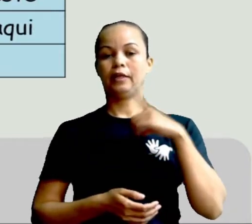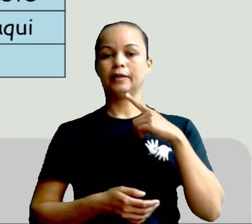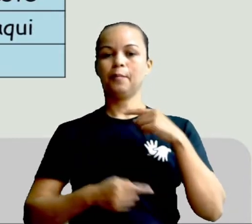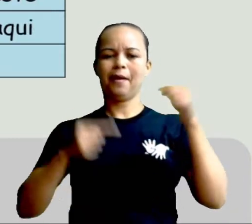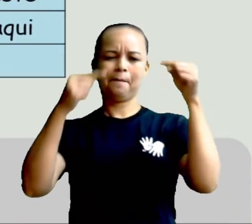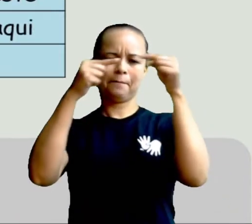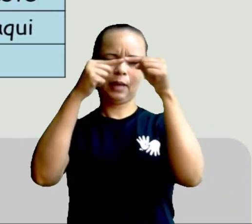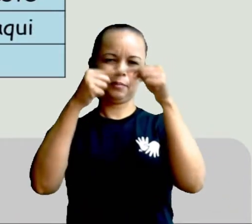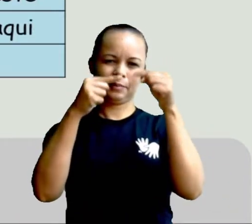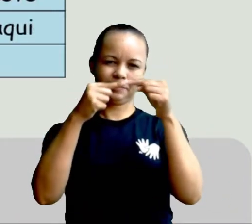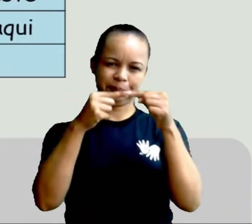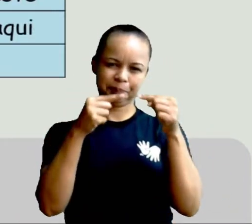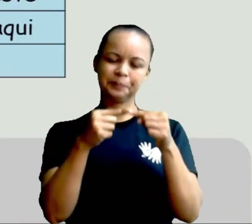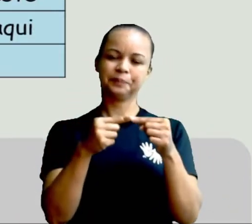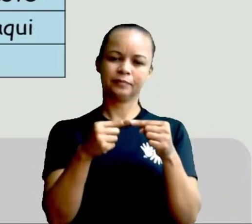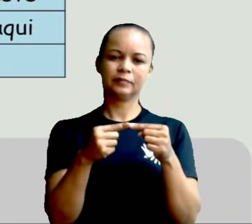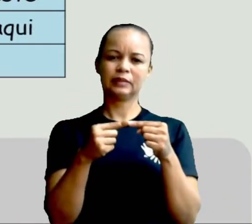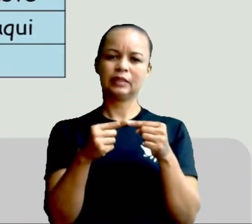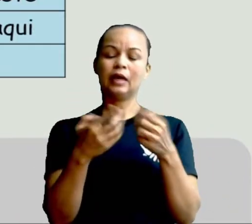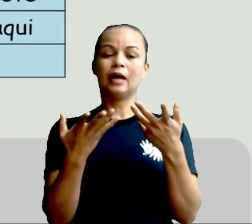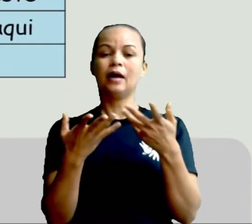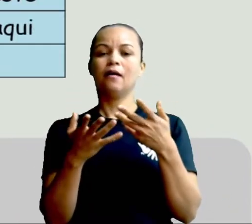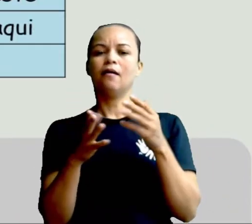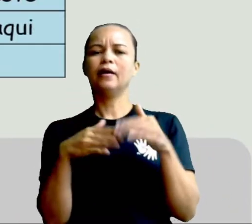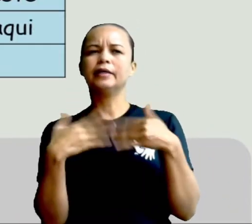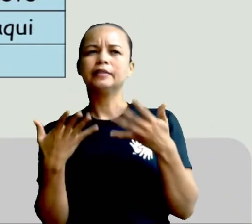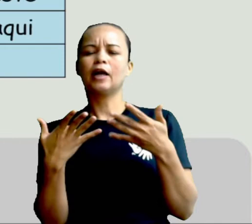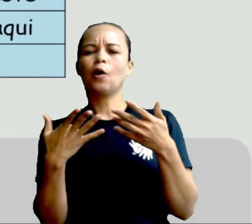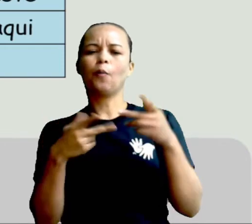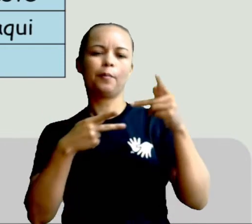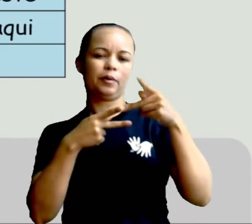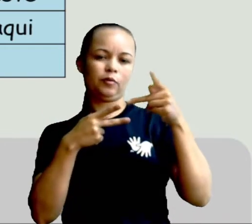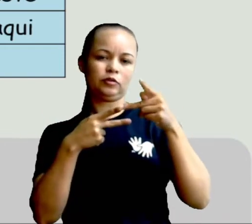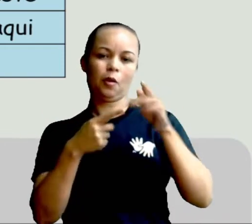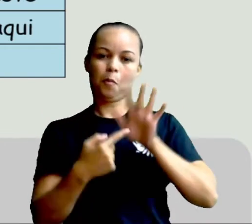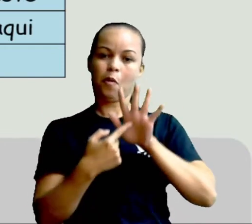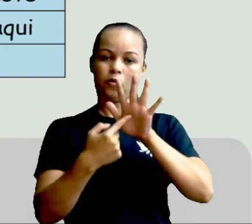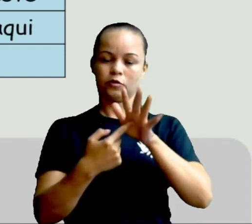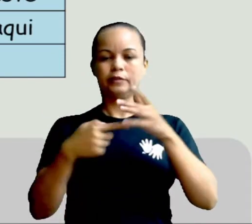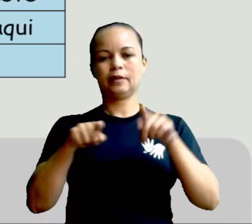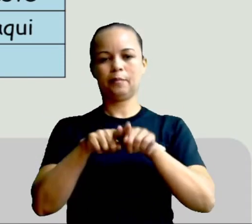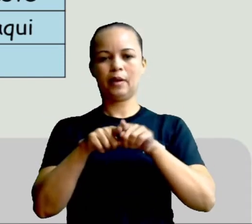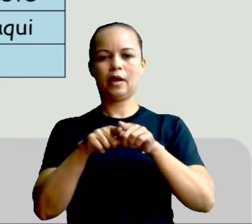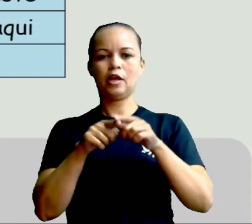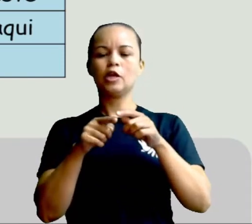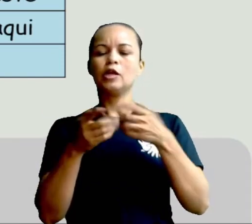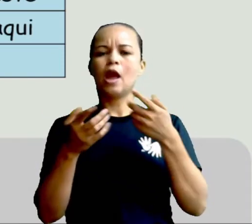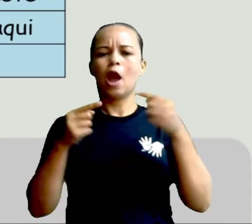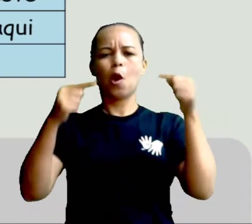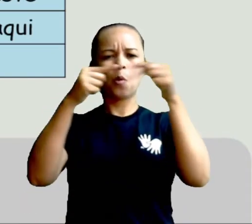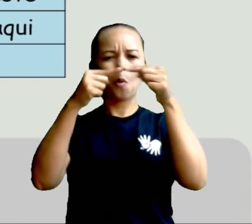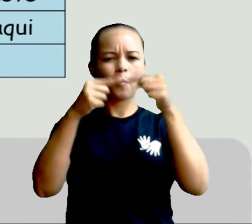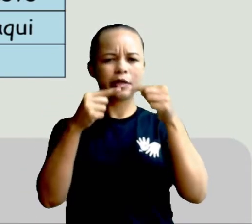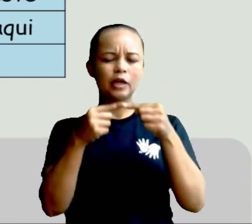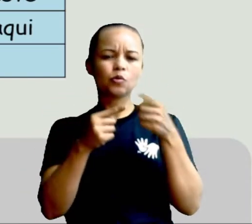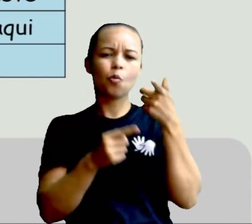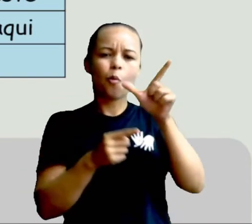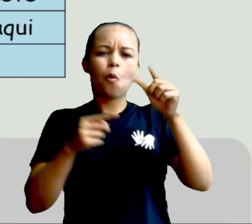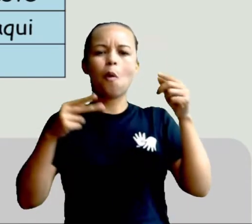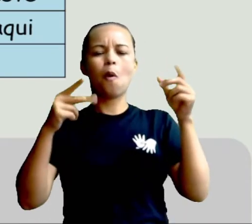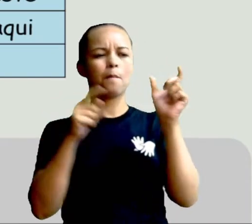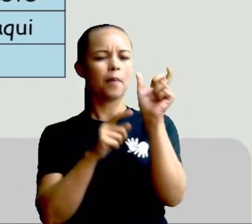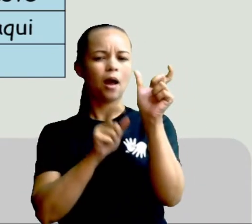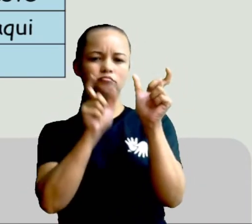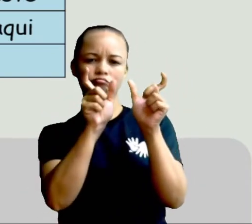Temos também as combinações, certo? Então, as preposições, elas podem aparecer combinadas com outras palavras,